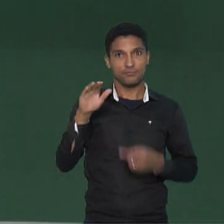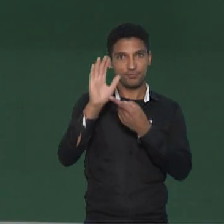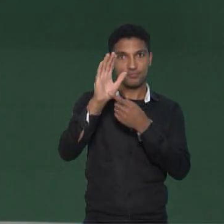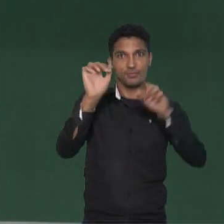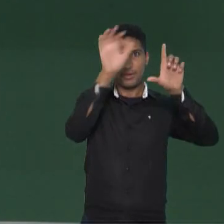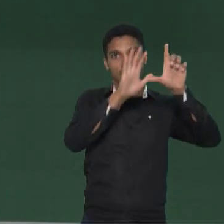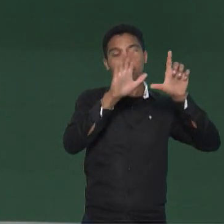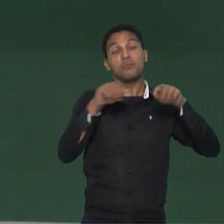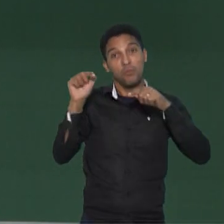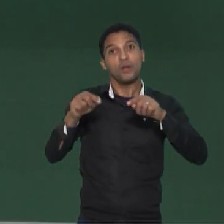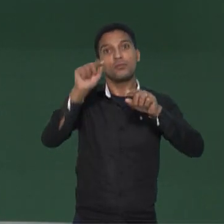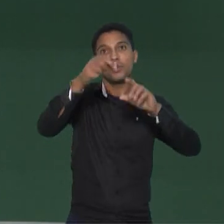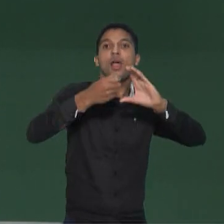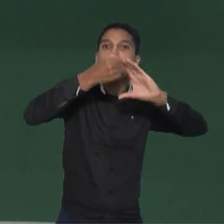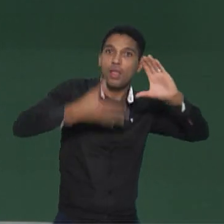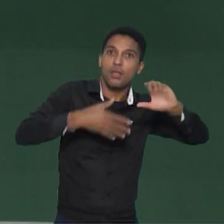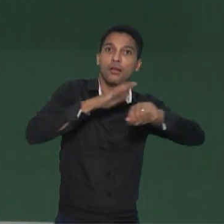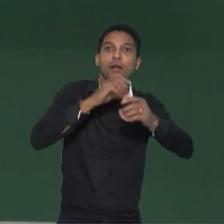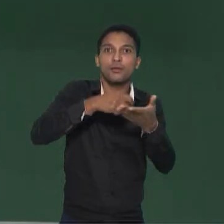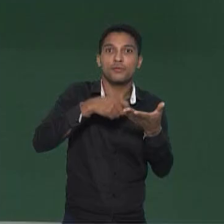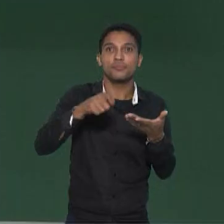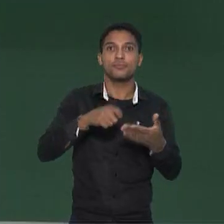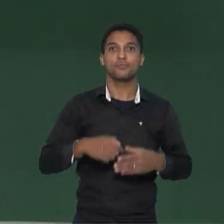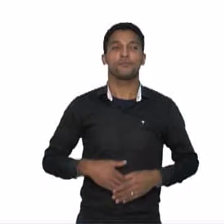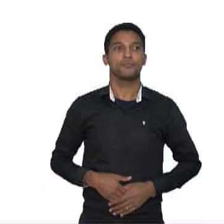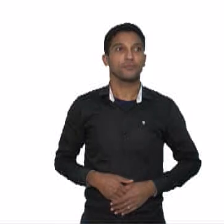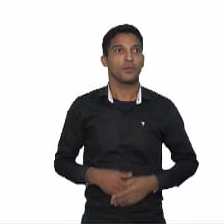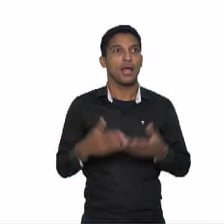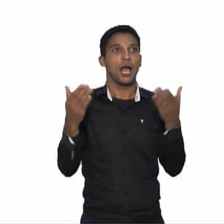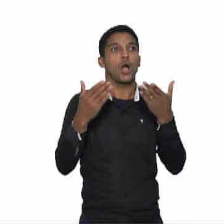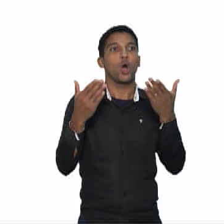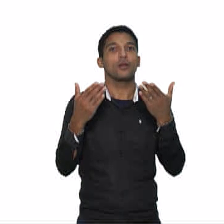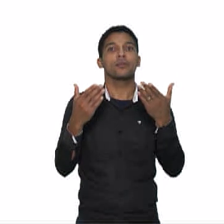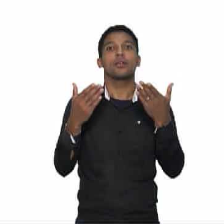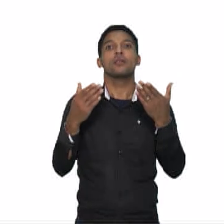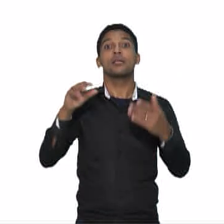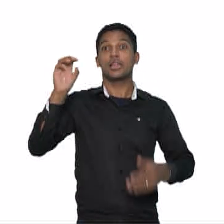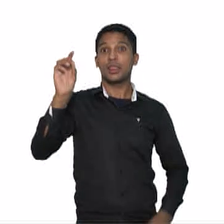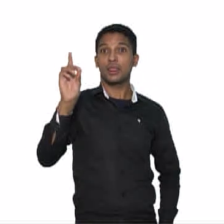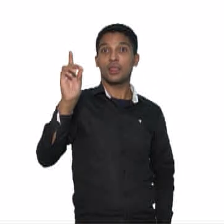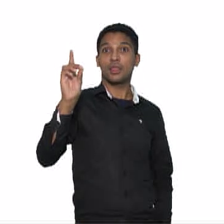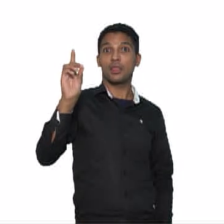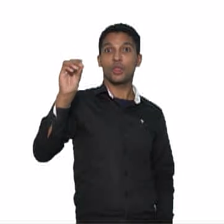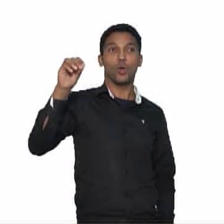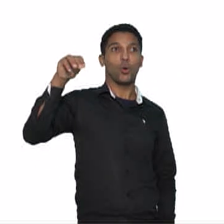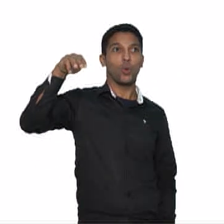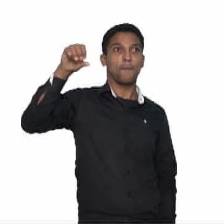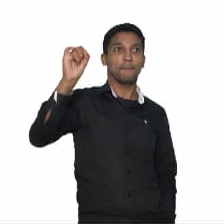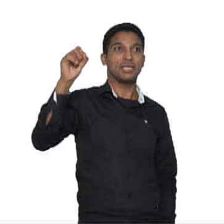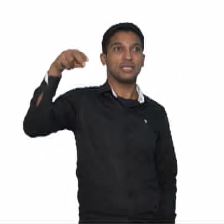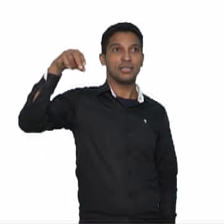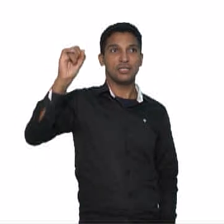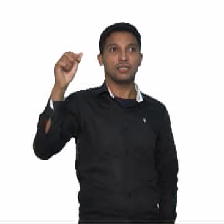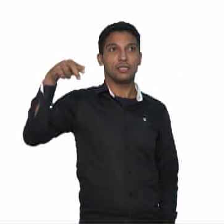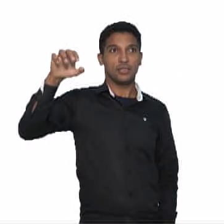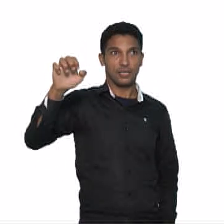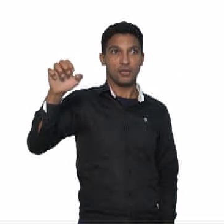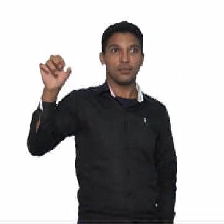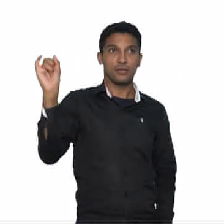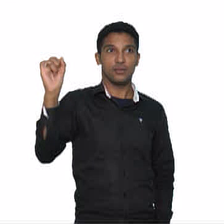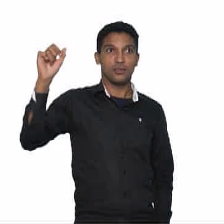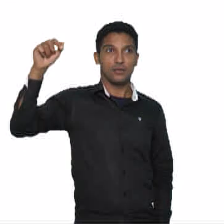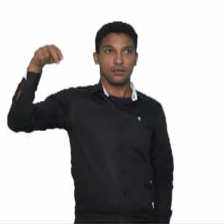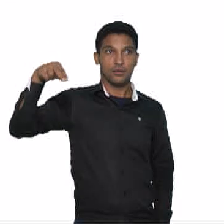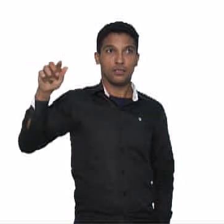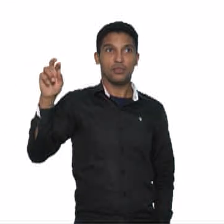hoje, né, pessoal? Dominique Ingres, esse foi o aluno do Davi, né? Foi o aluno do Davi. Então foi cronista visual da